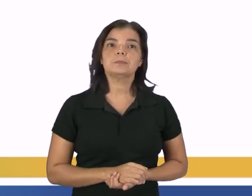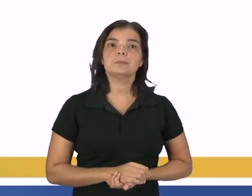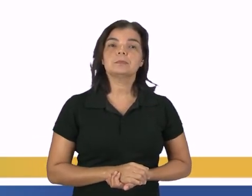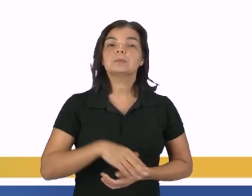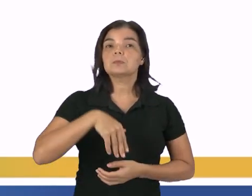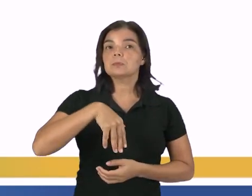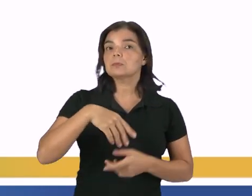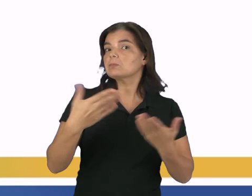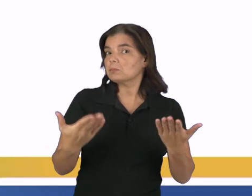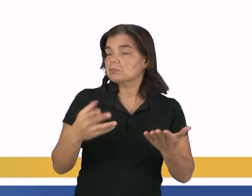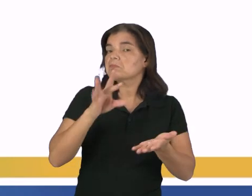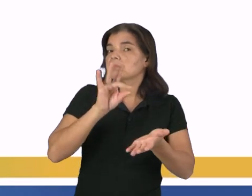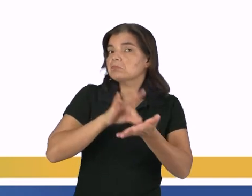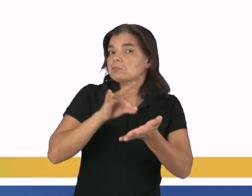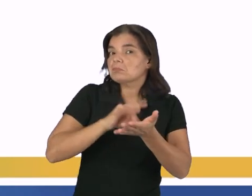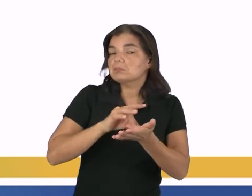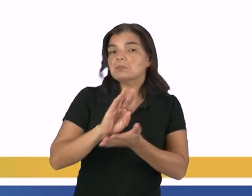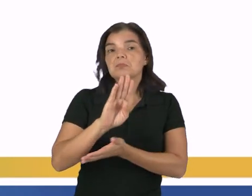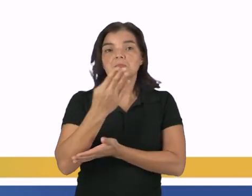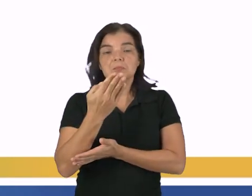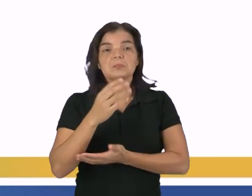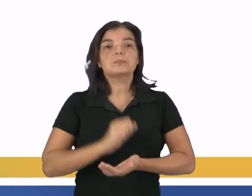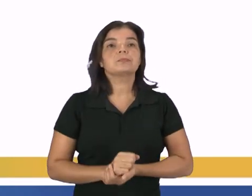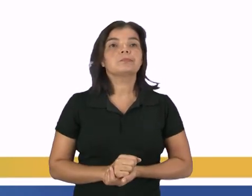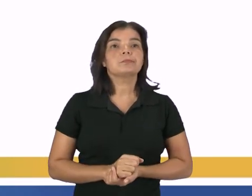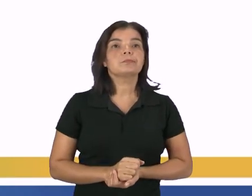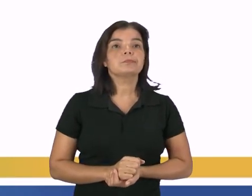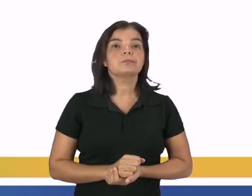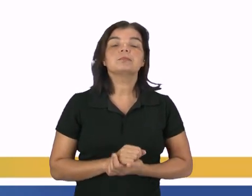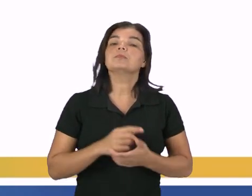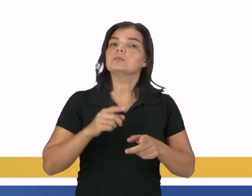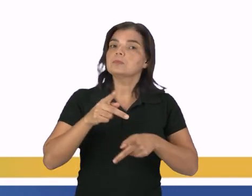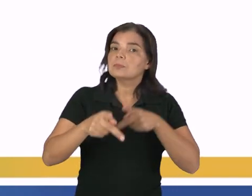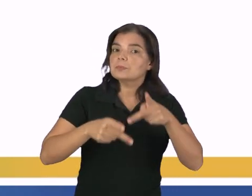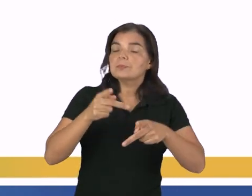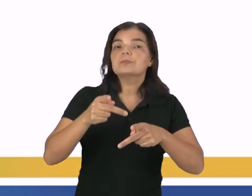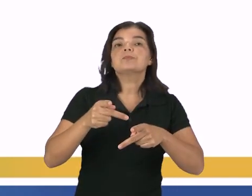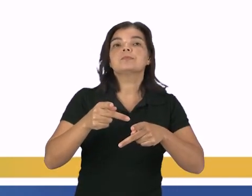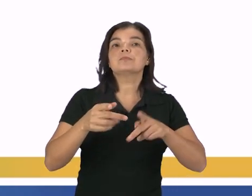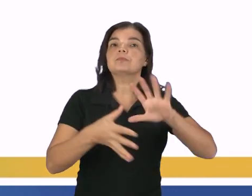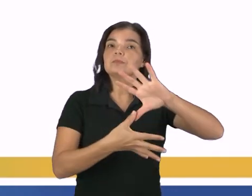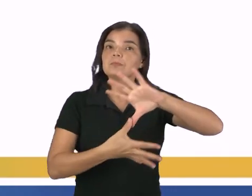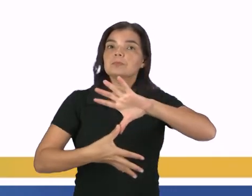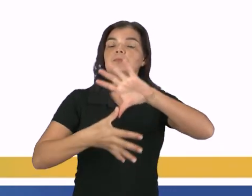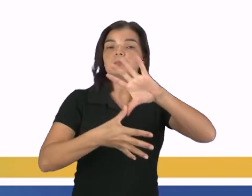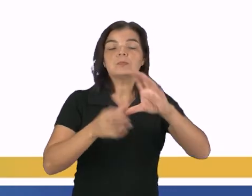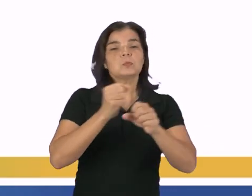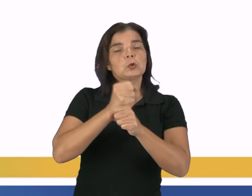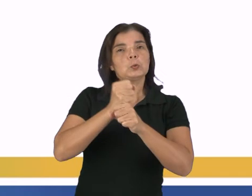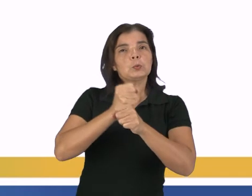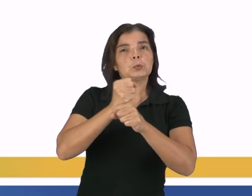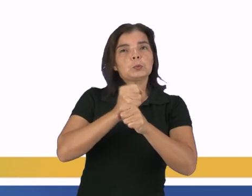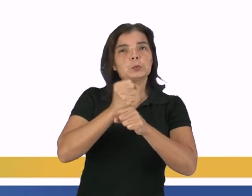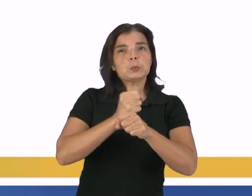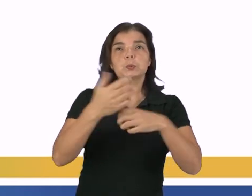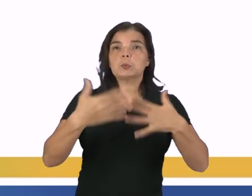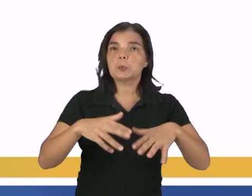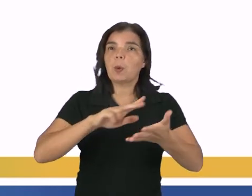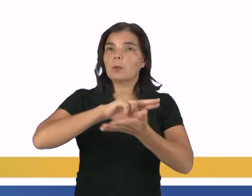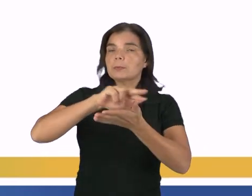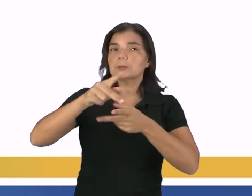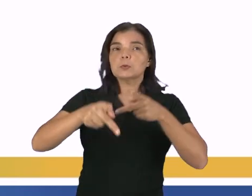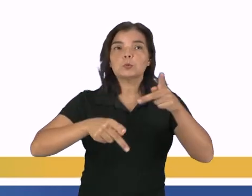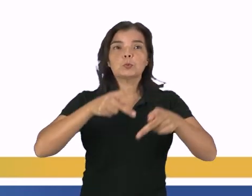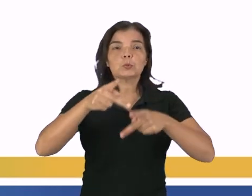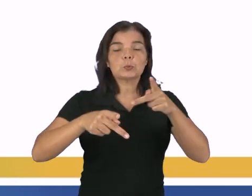americanos. E aí, verdadeiro ou falso? A partir do povoamento da América e por milhares de anos, formou-se a diversidade